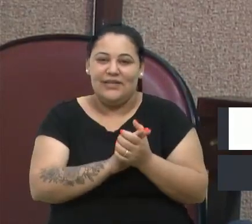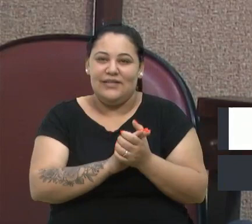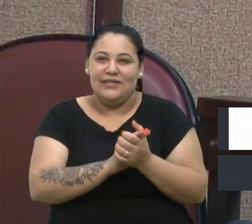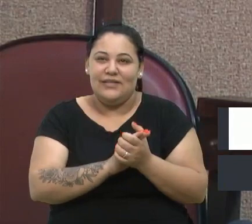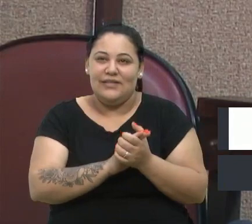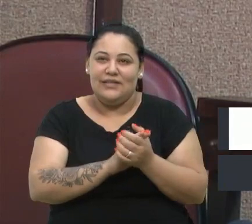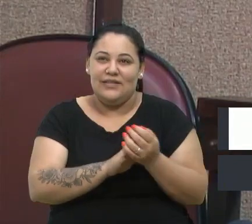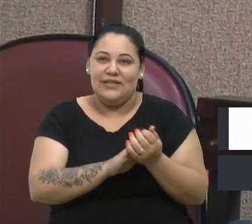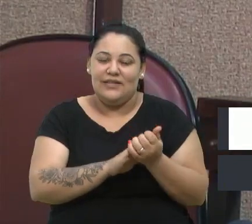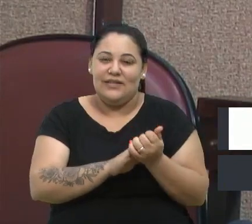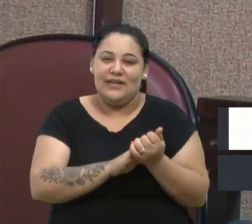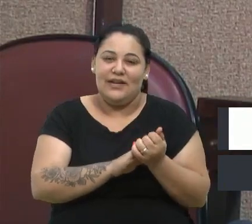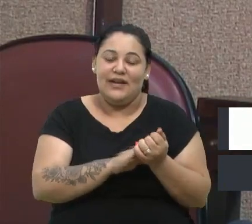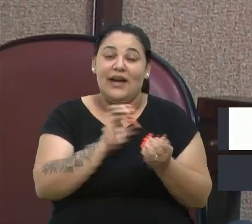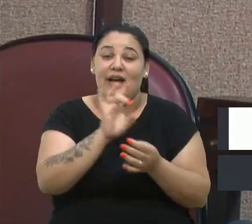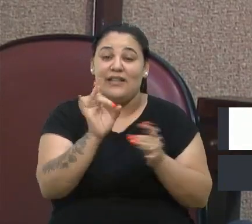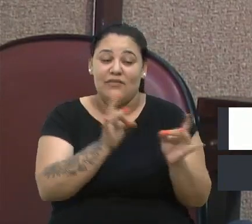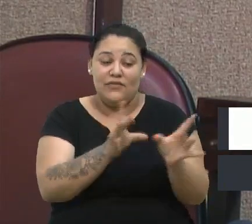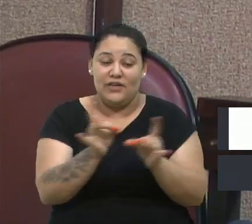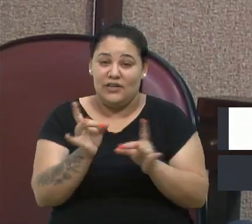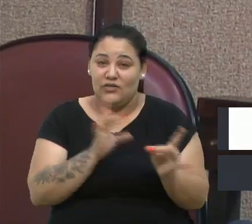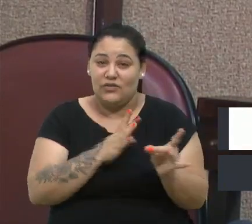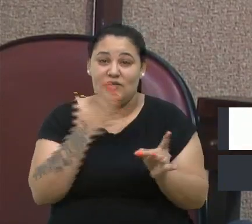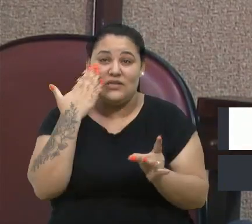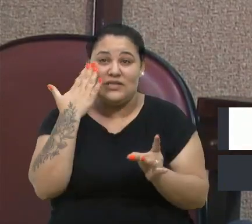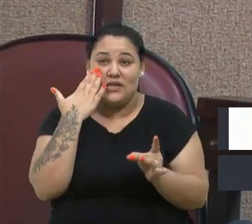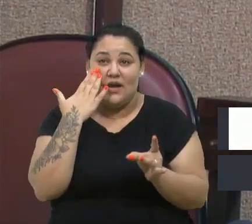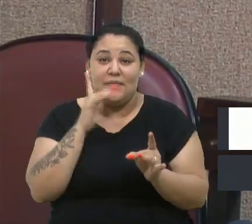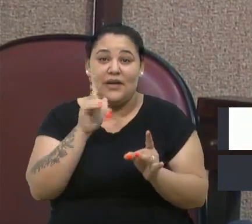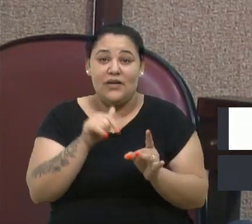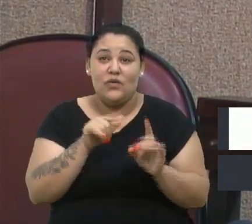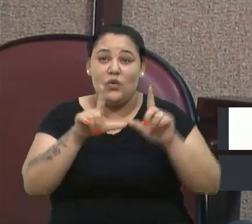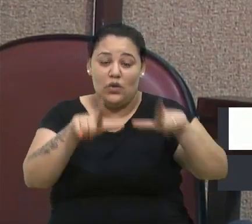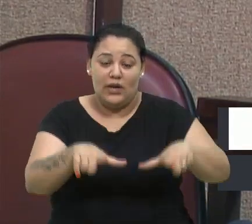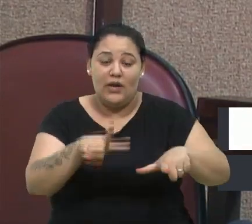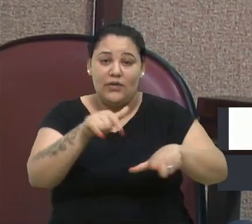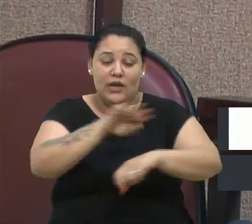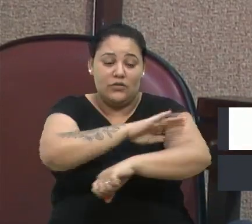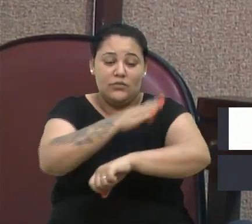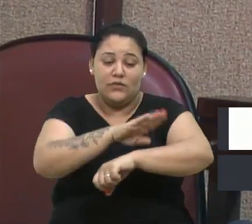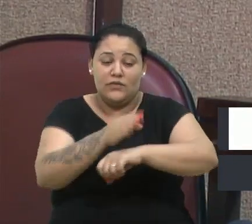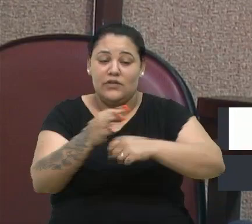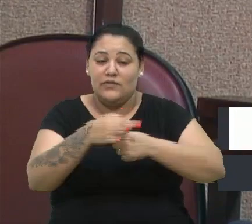consultor, cada vendedor, saiba onde é que é os pavilhões, saiba onde é que é